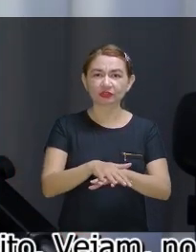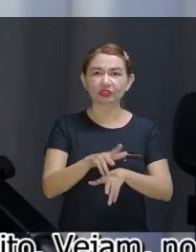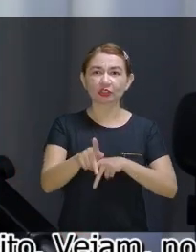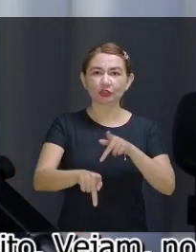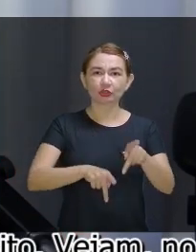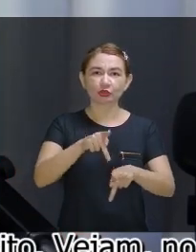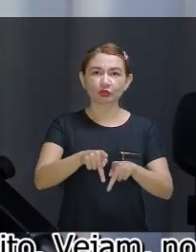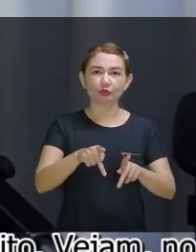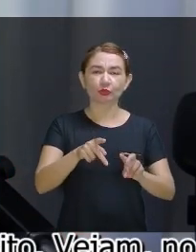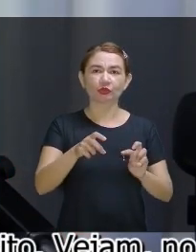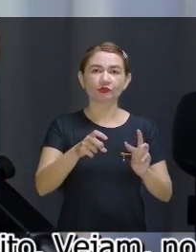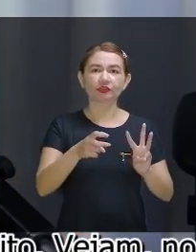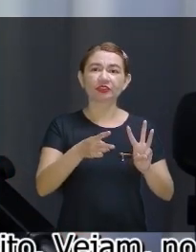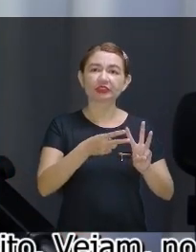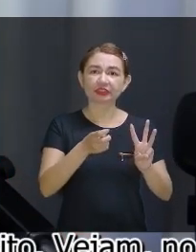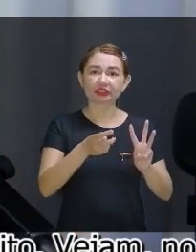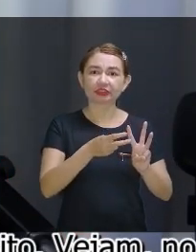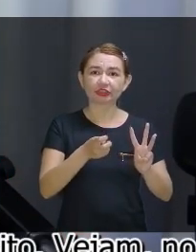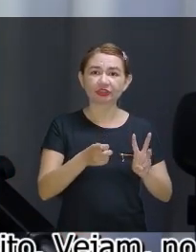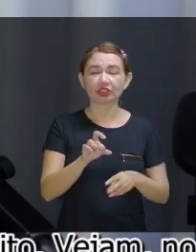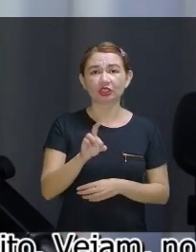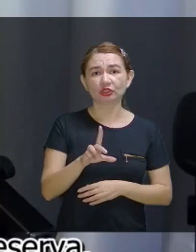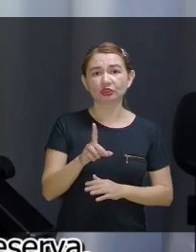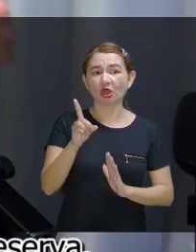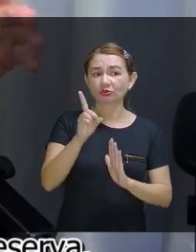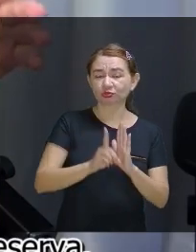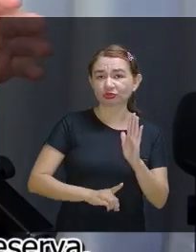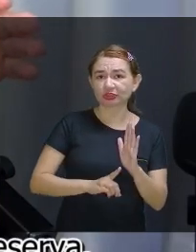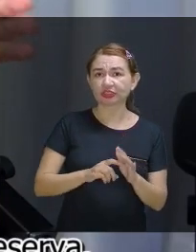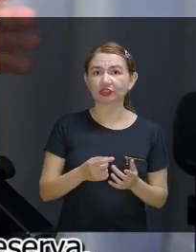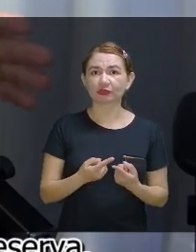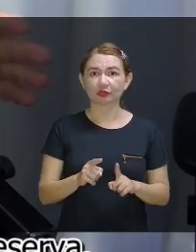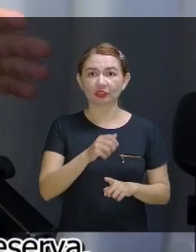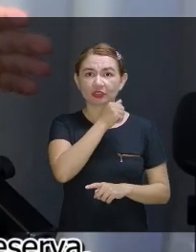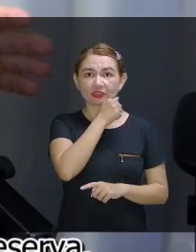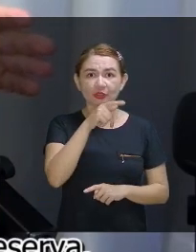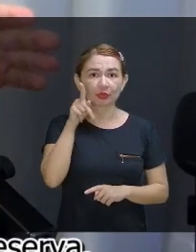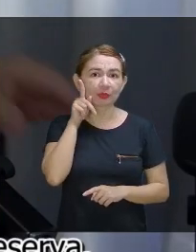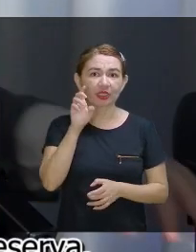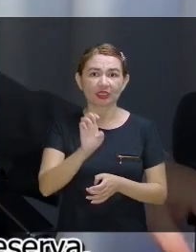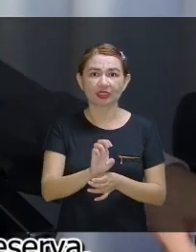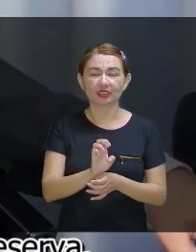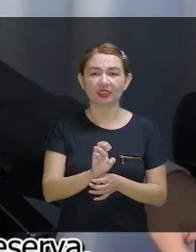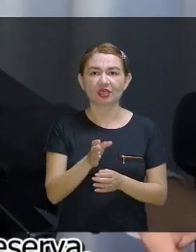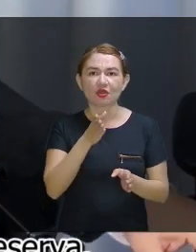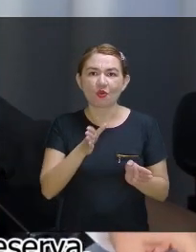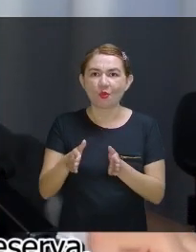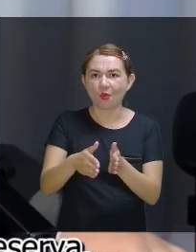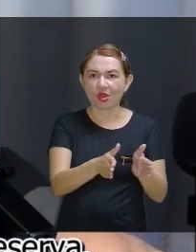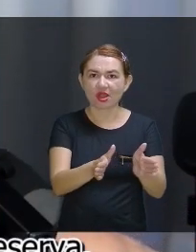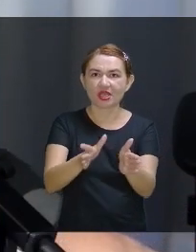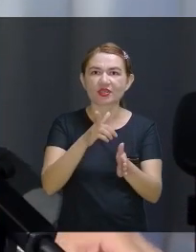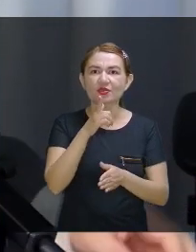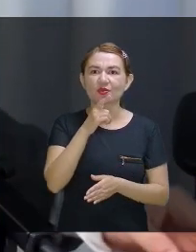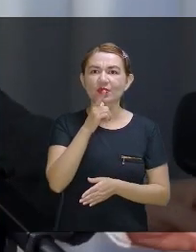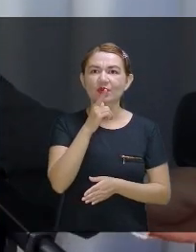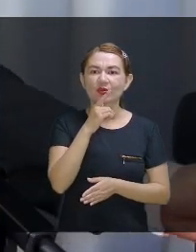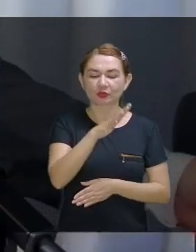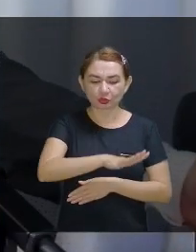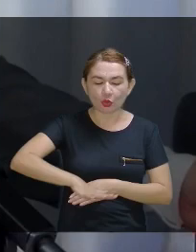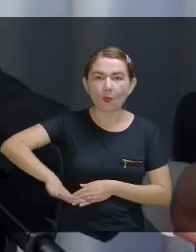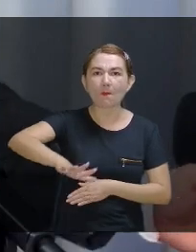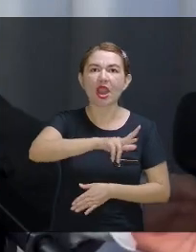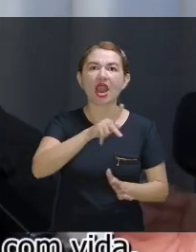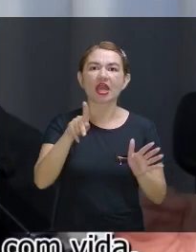pessoal. Não apenas para que eles exerçam o direito. Vejam, no Amapá nós temos um rio que passa dentro de uma reserva.